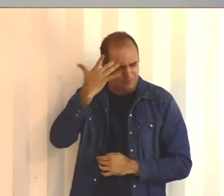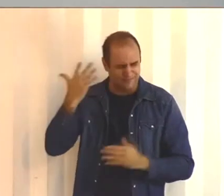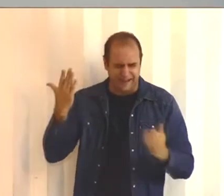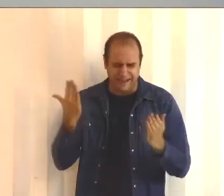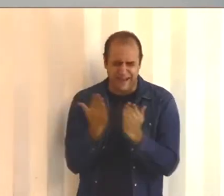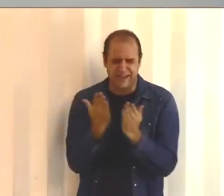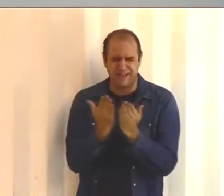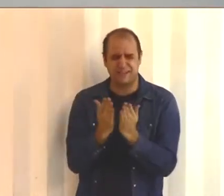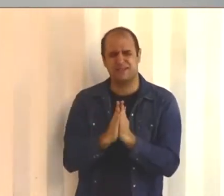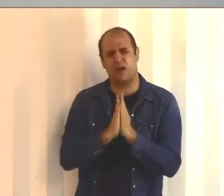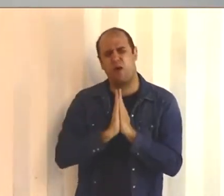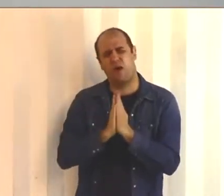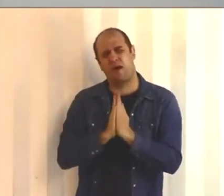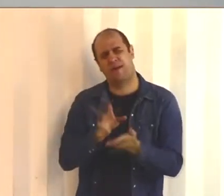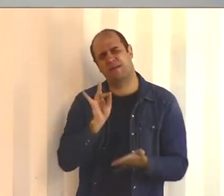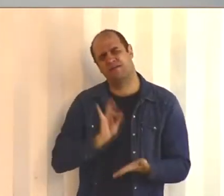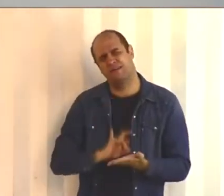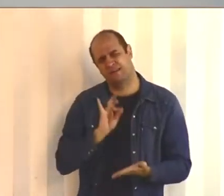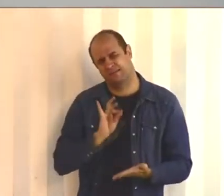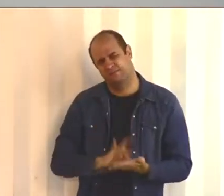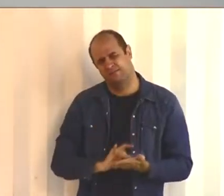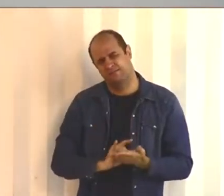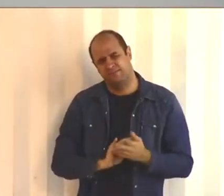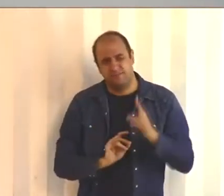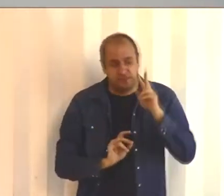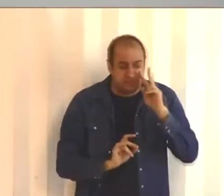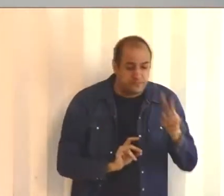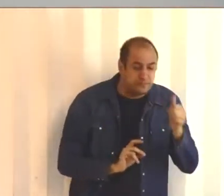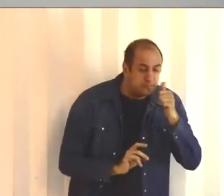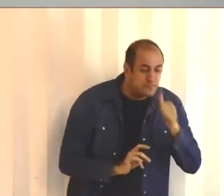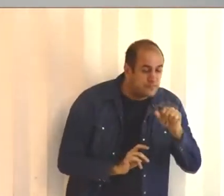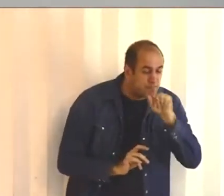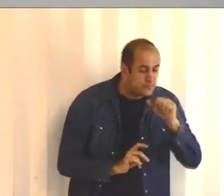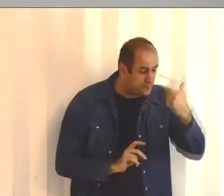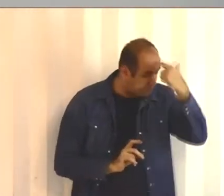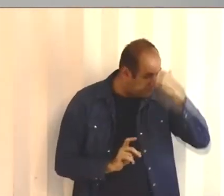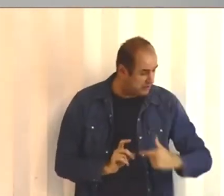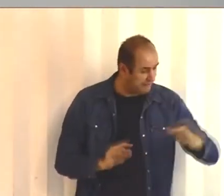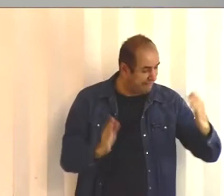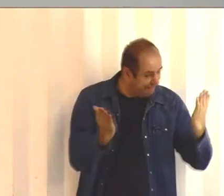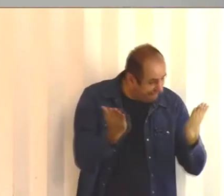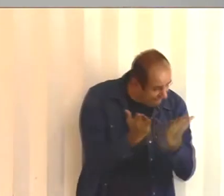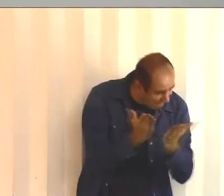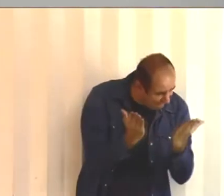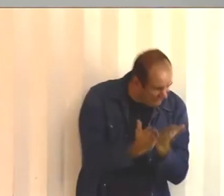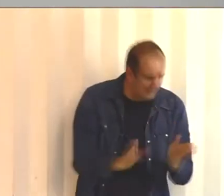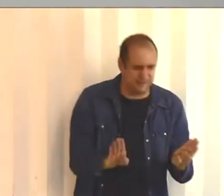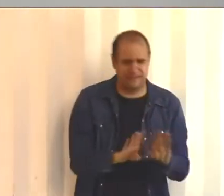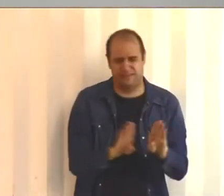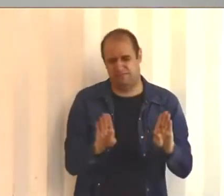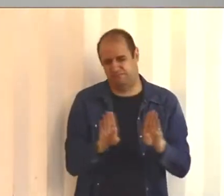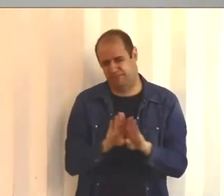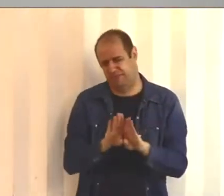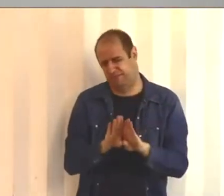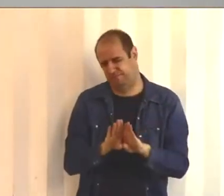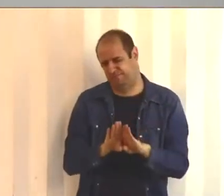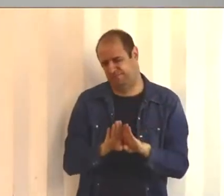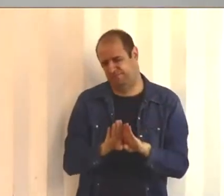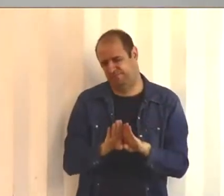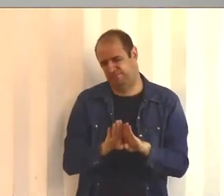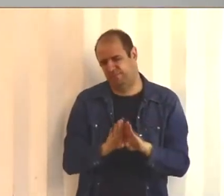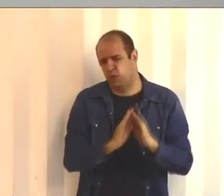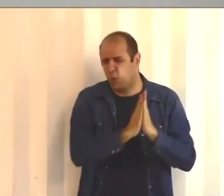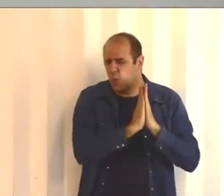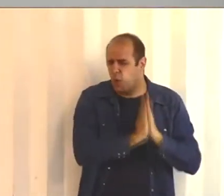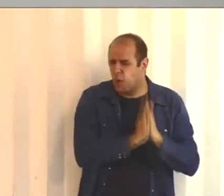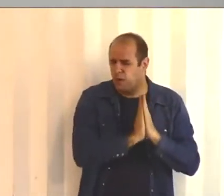oração, que eles vejam nas suas mães mulheres crentes, mulheres de oração. E então, Senhor,